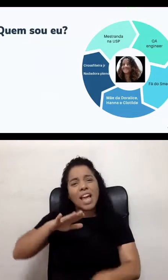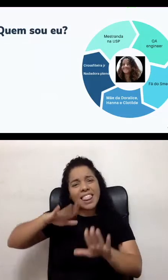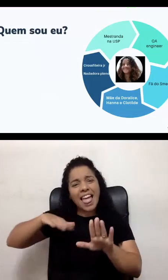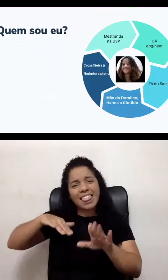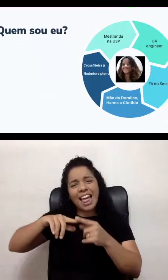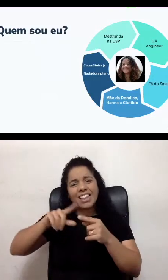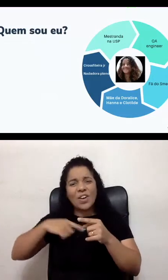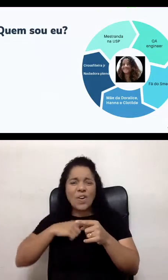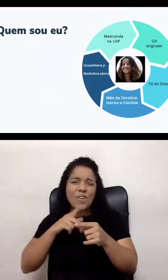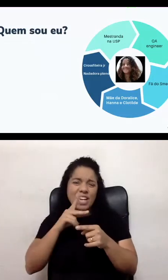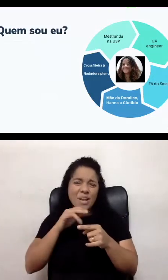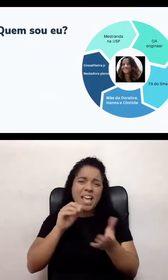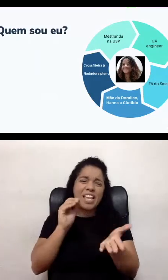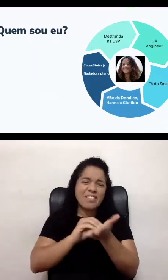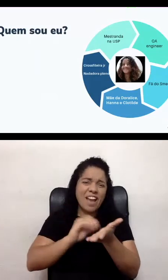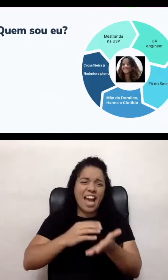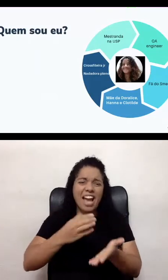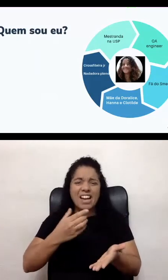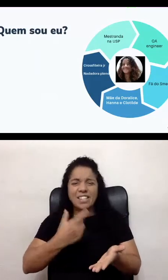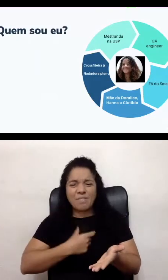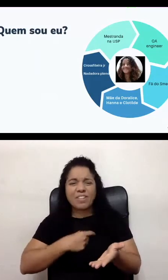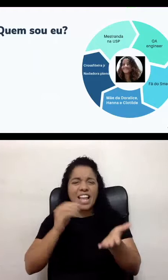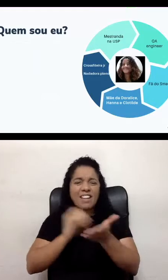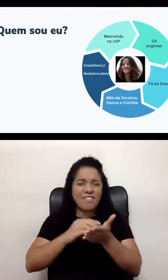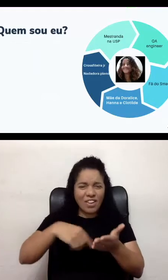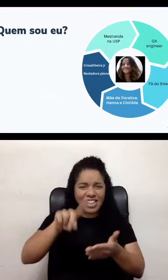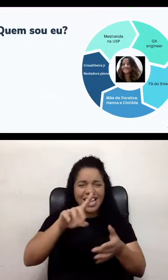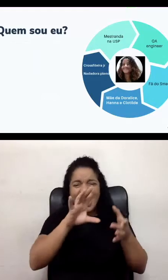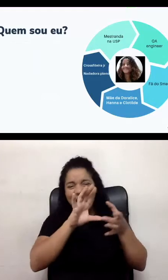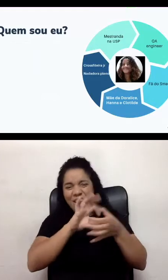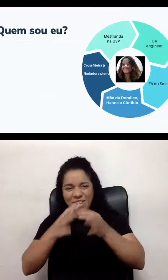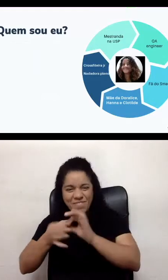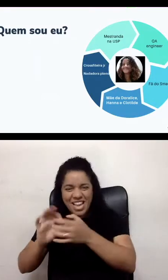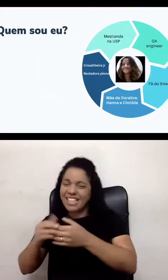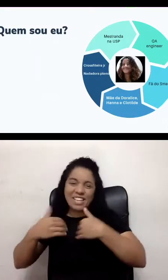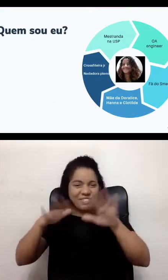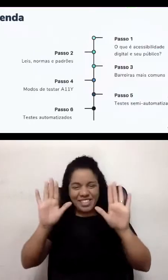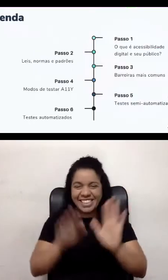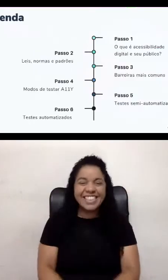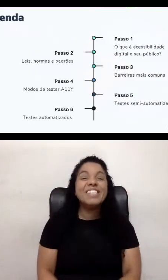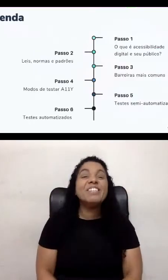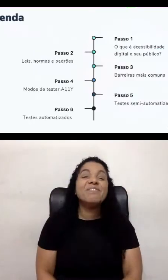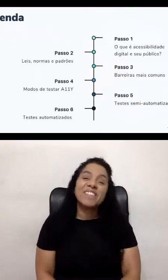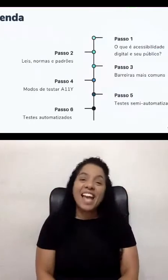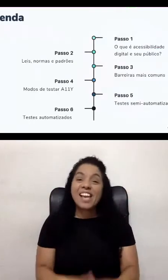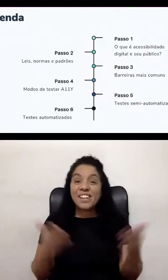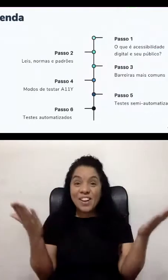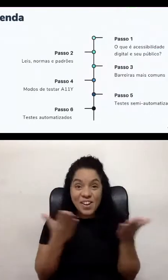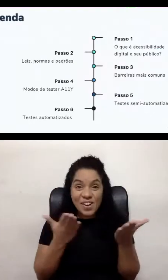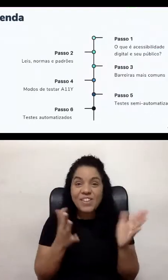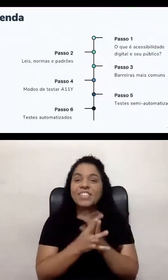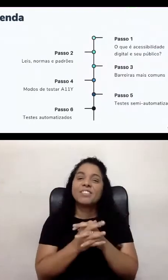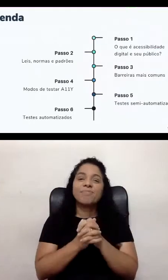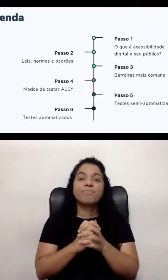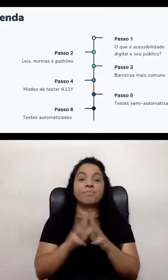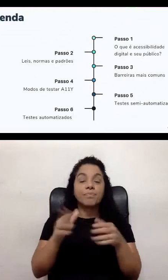ainda faltam algumas medalhas, né? Ir para a Olimpíada e assim por diante. Bom, gente, hoje a gente, como eu disse, a gente